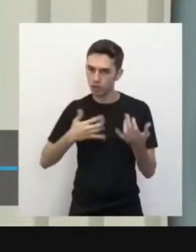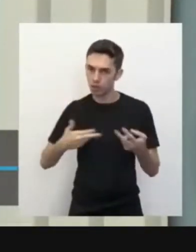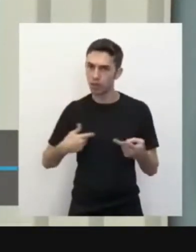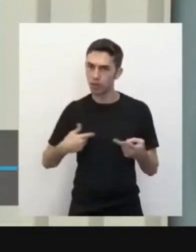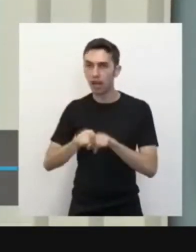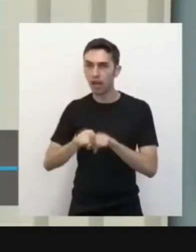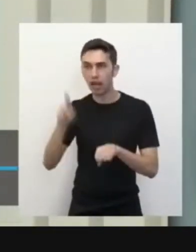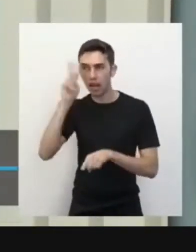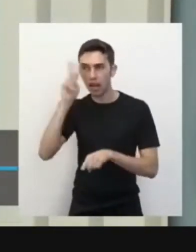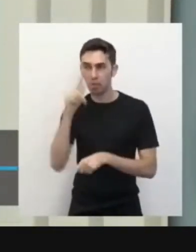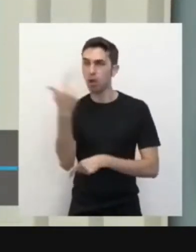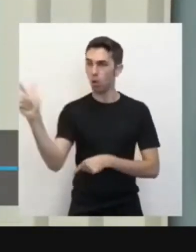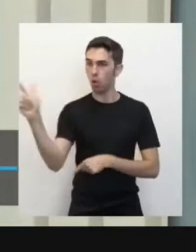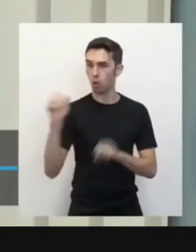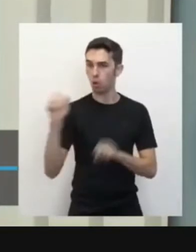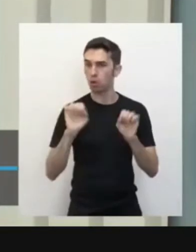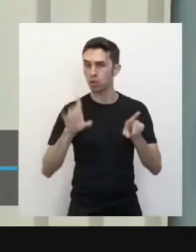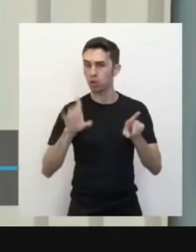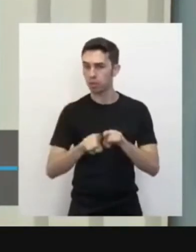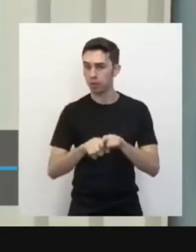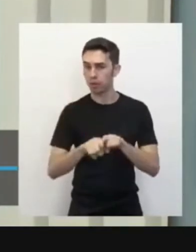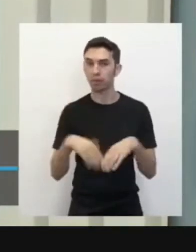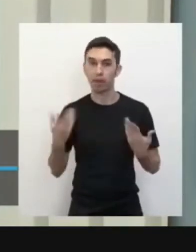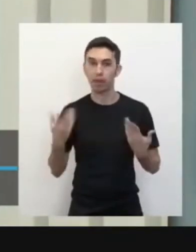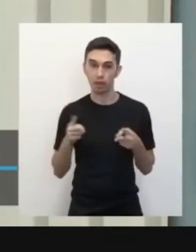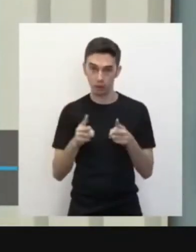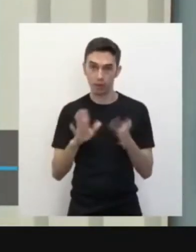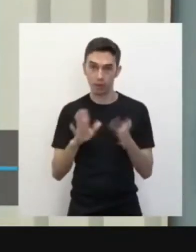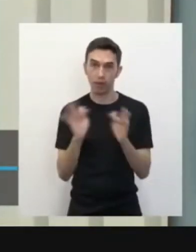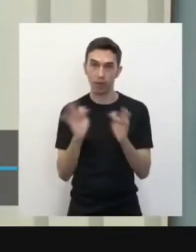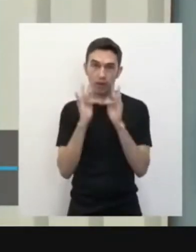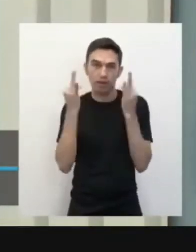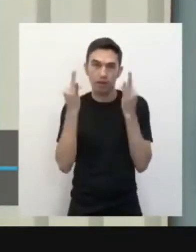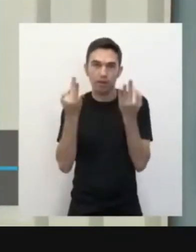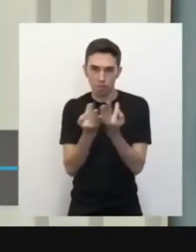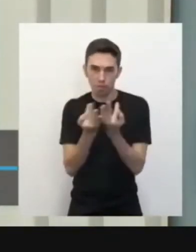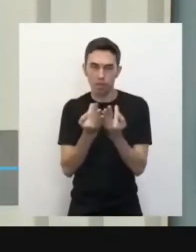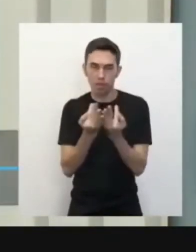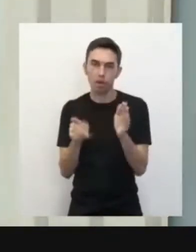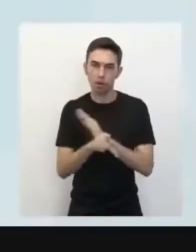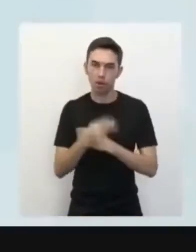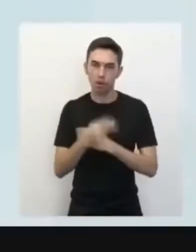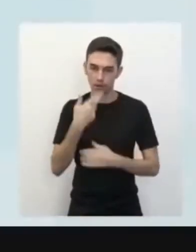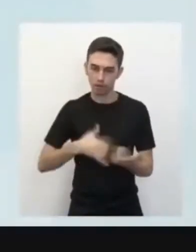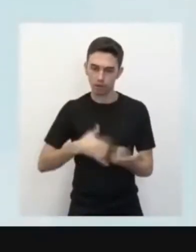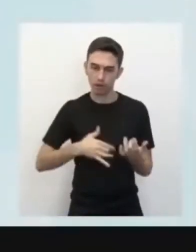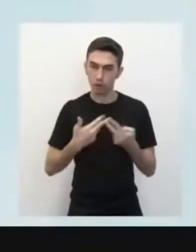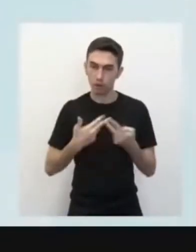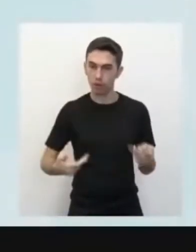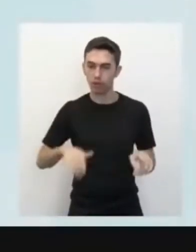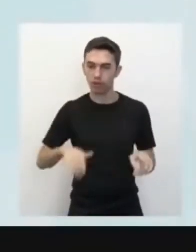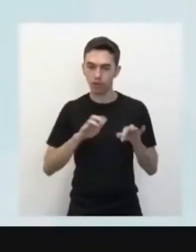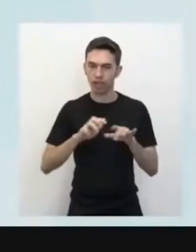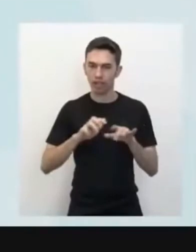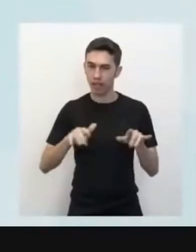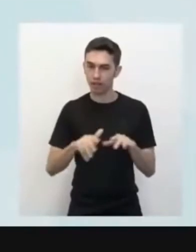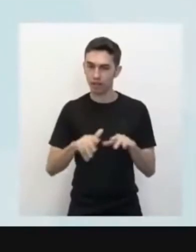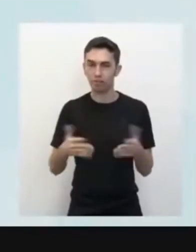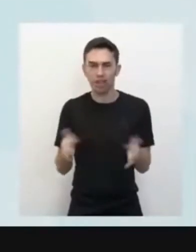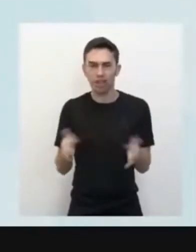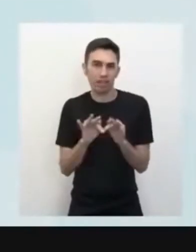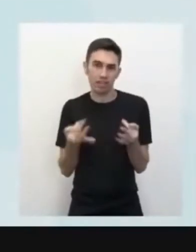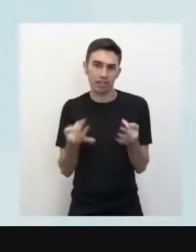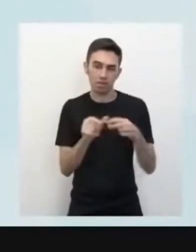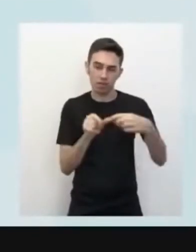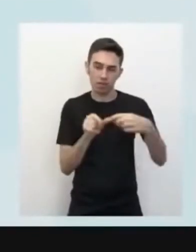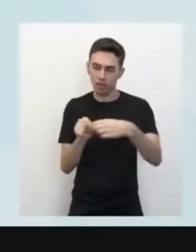seguir? Família dos instrumentos musicais de teclado. Simples. O músico pressiona teclas e essas controlam um